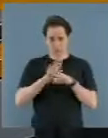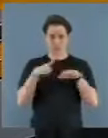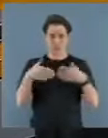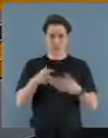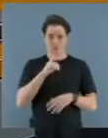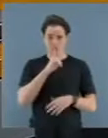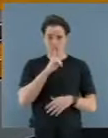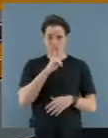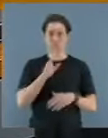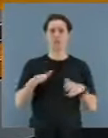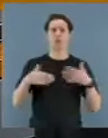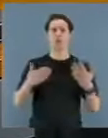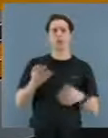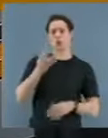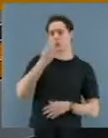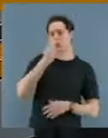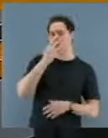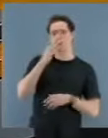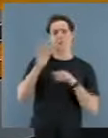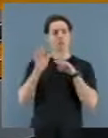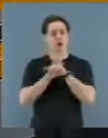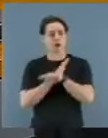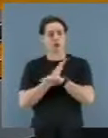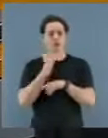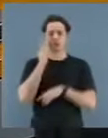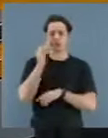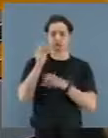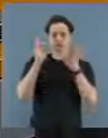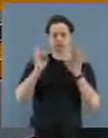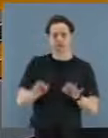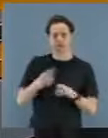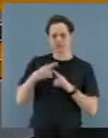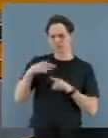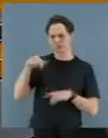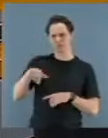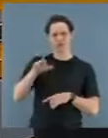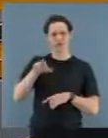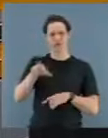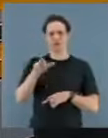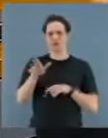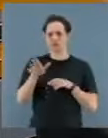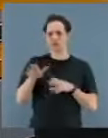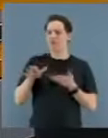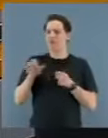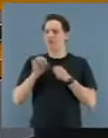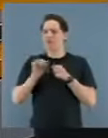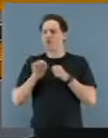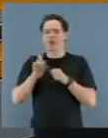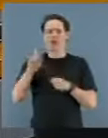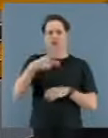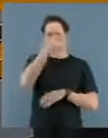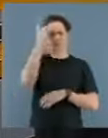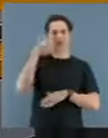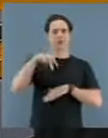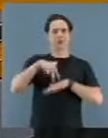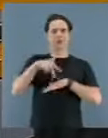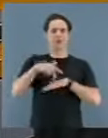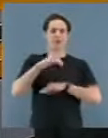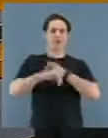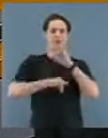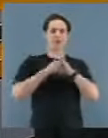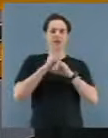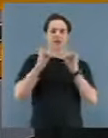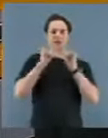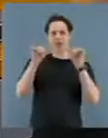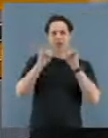silêncio. Ouve, pergunta, apura. Aqui não é para apurar. Aqui é para fazer lacração para a internet, para fazer discurso para